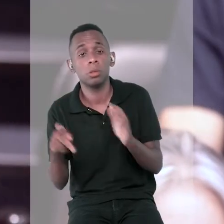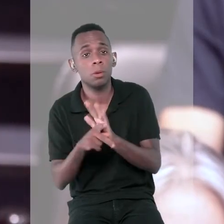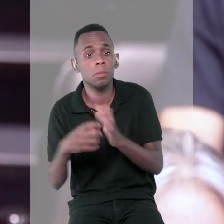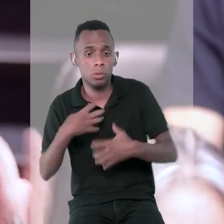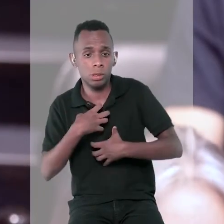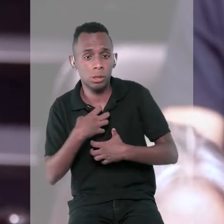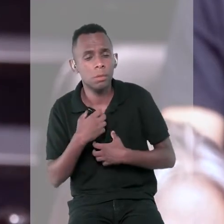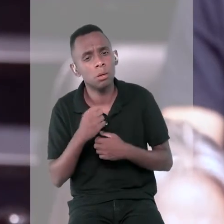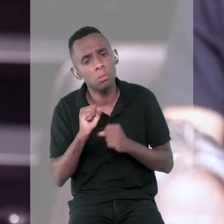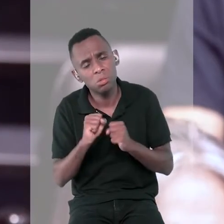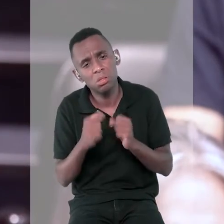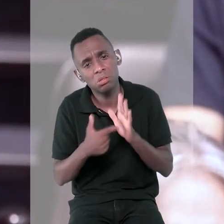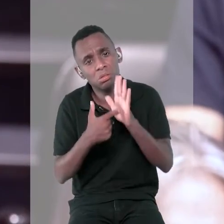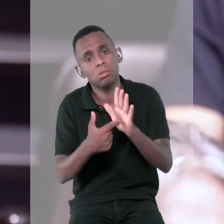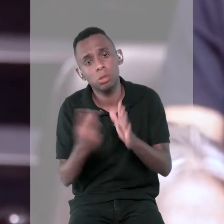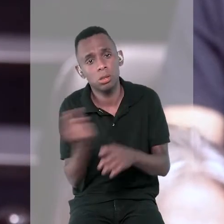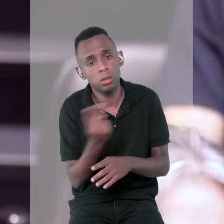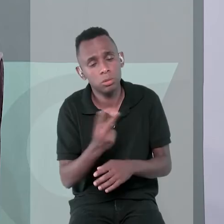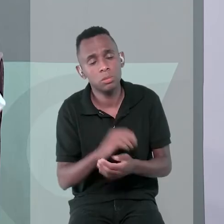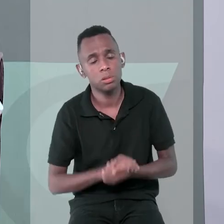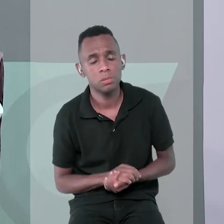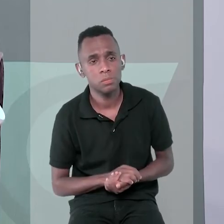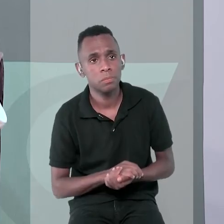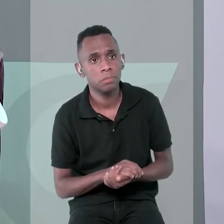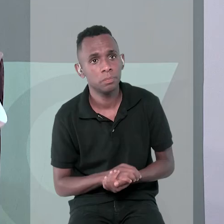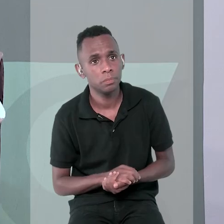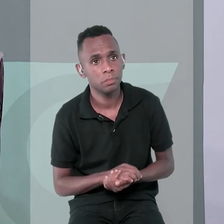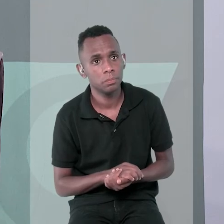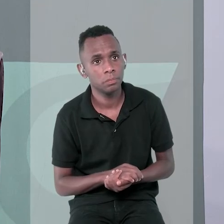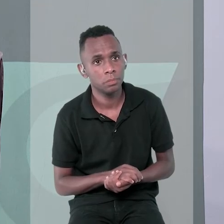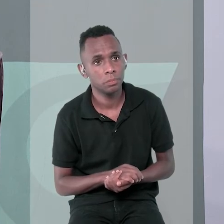tem algo que você pudesse trazer para a gente das duas.